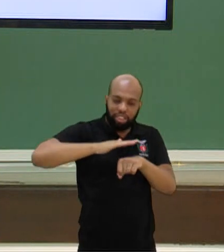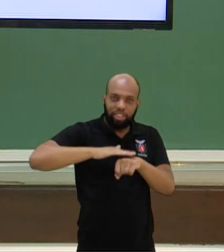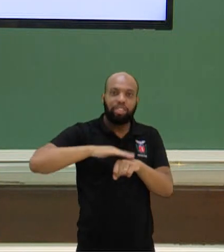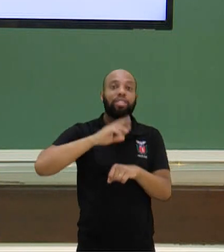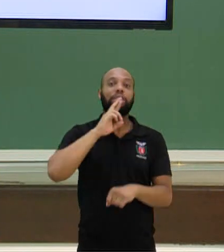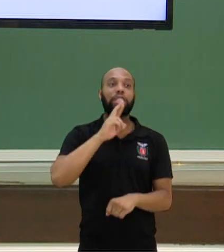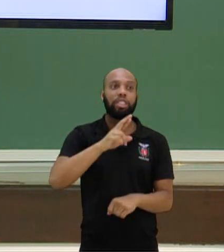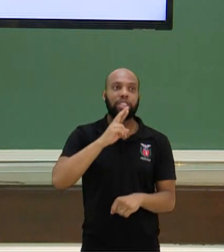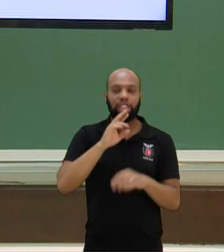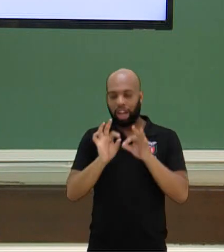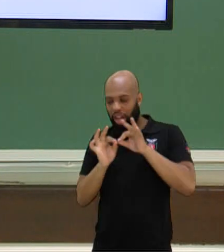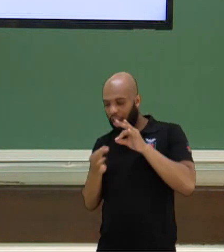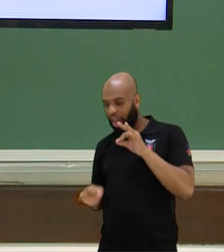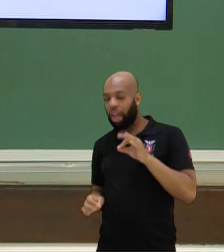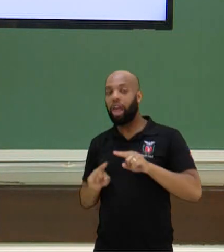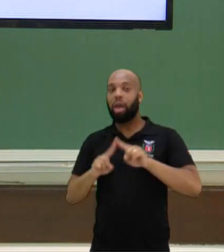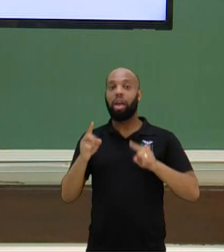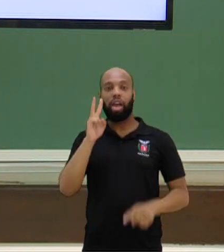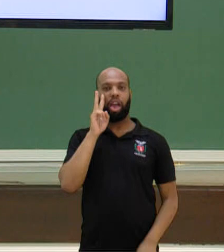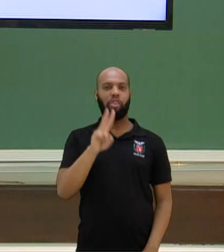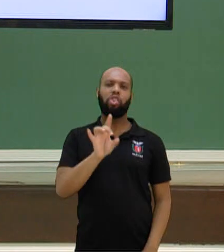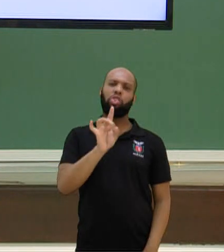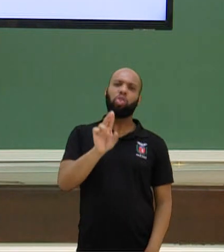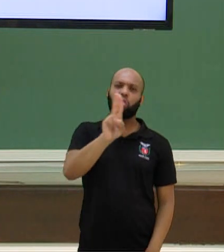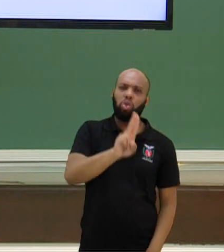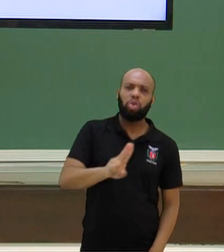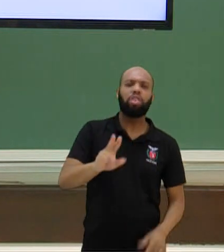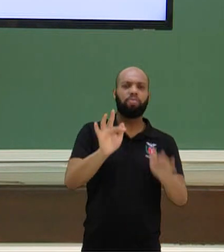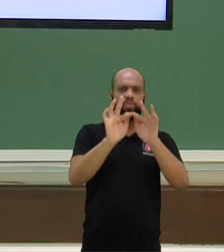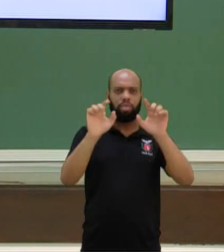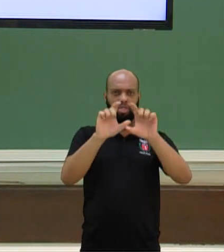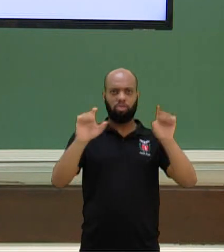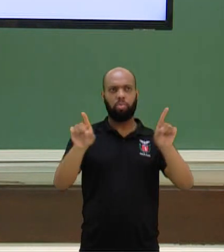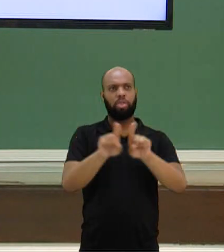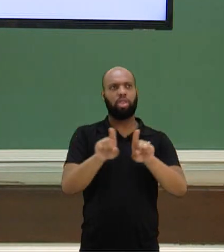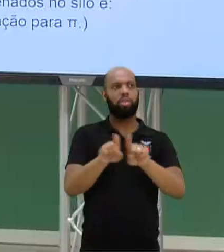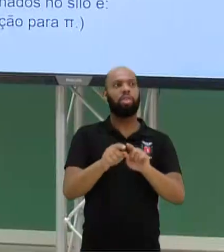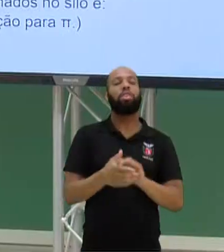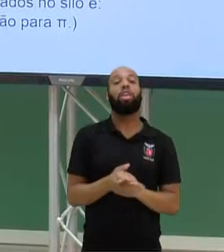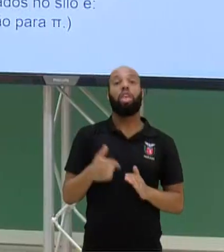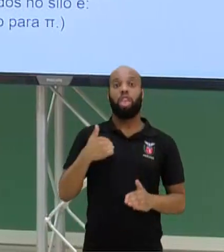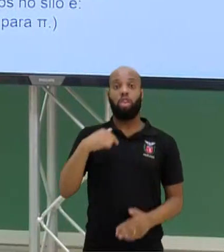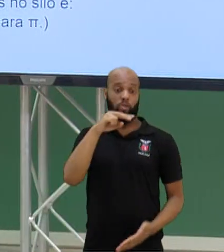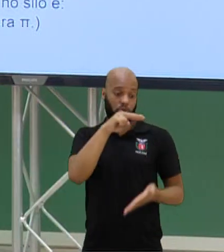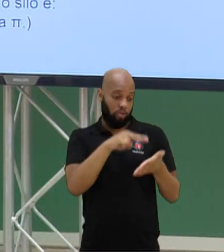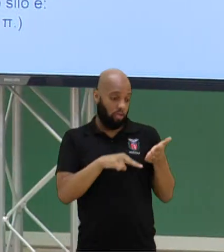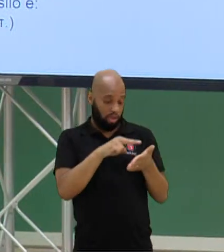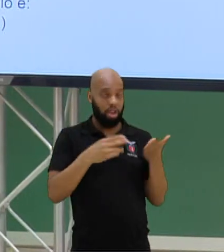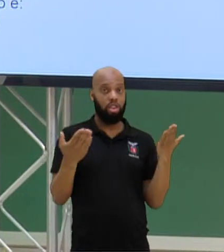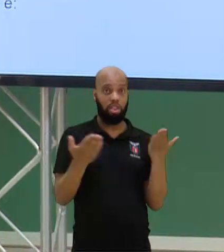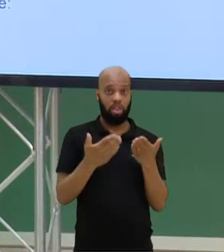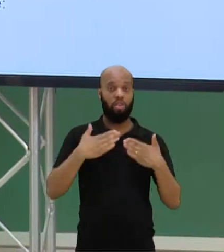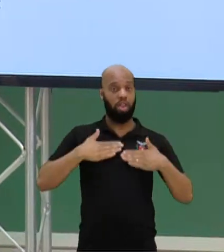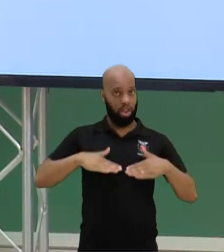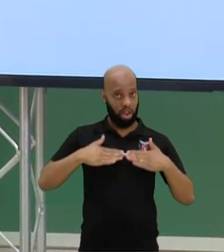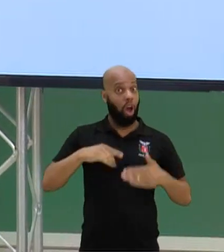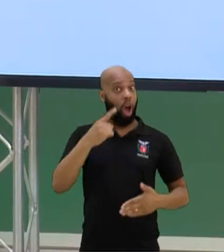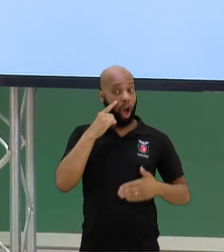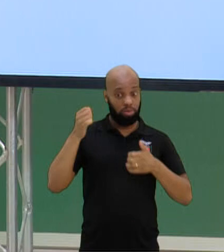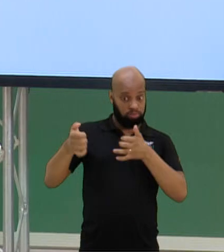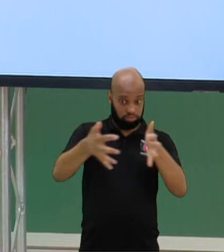é grandão, mas vocês vão ver que é só aplicação ali de fórmula, tá bom? Então, a professora vai ler com calma aqui para vocês,